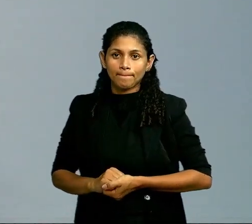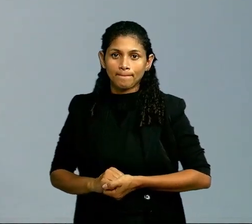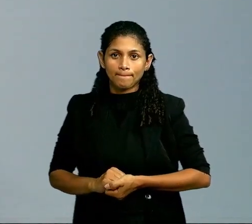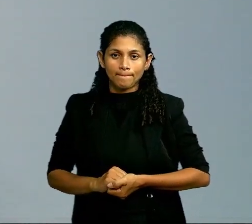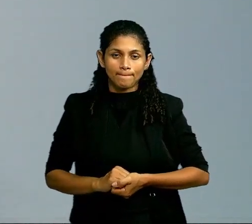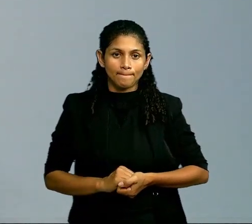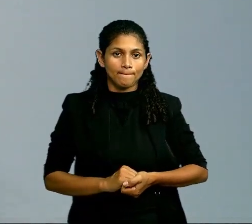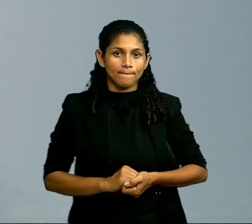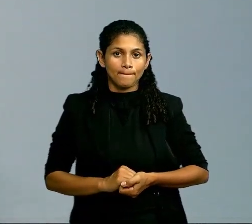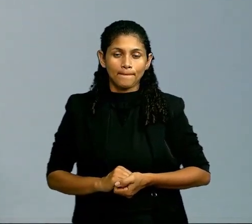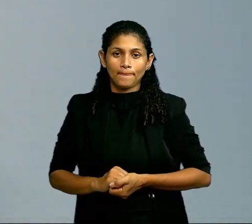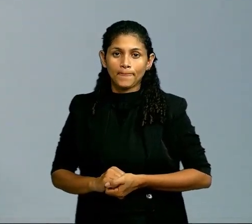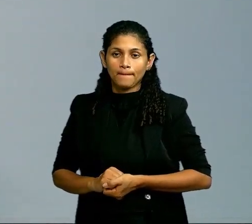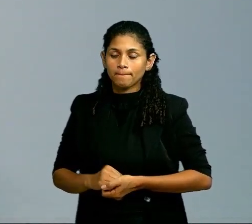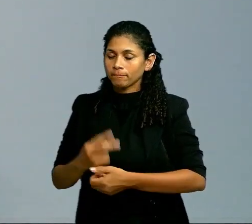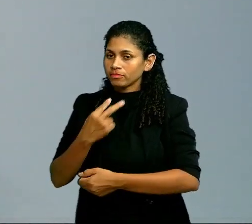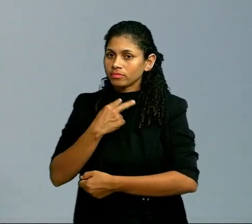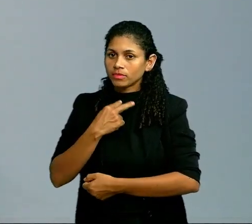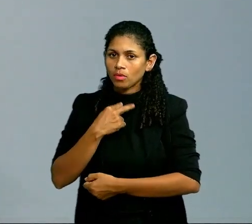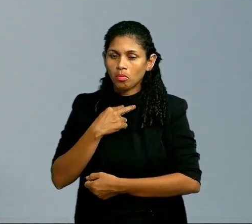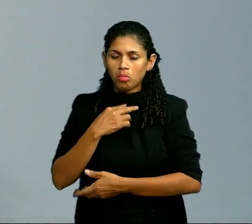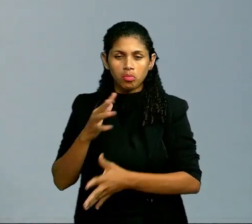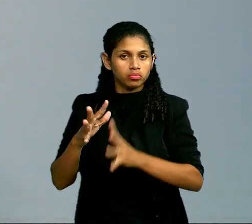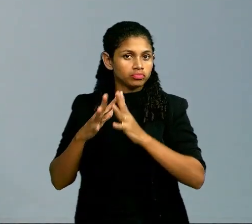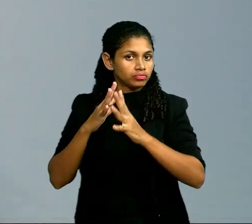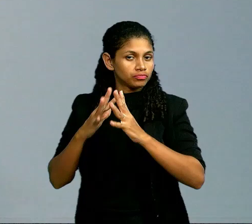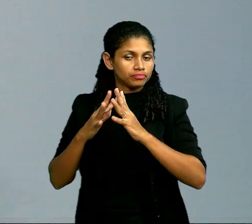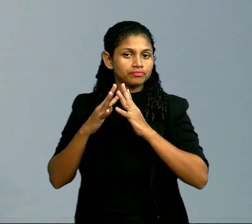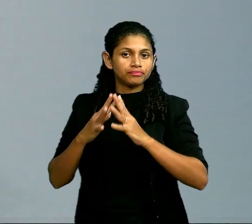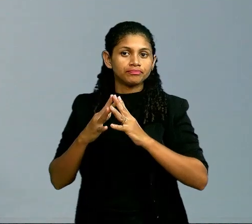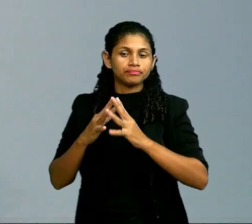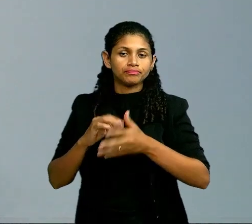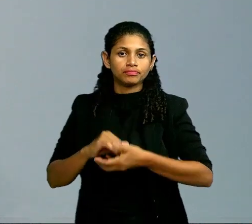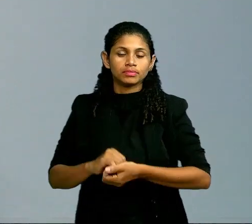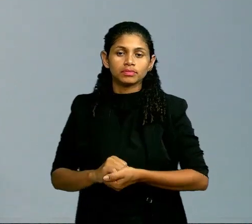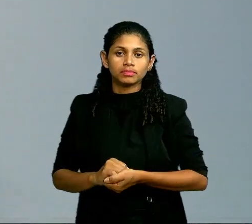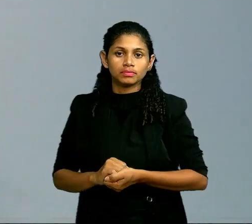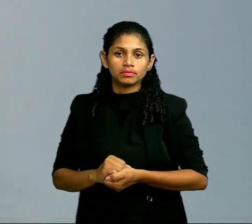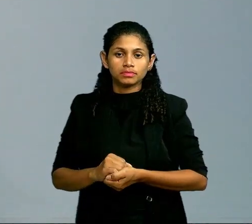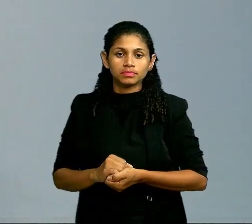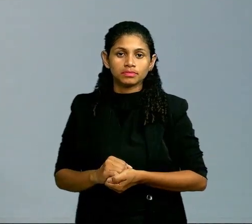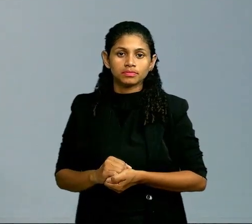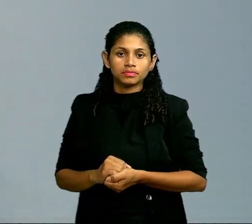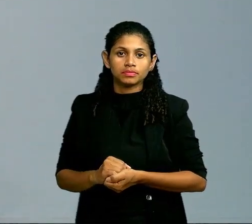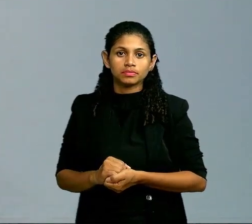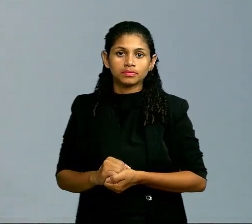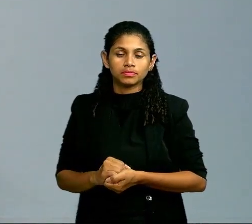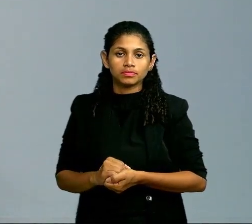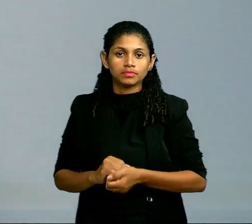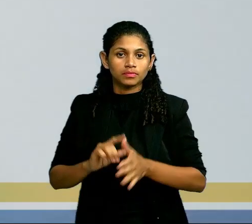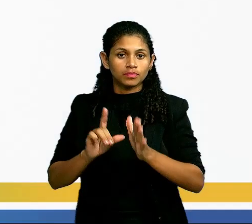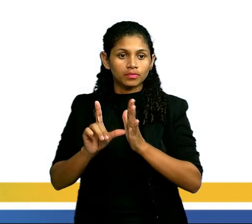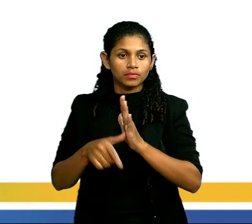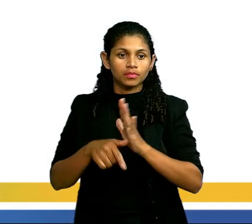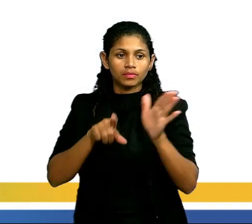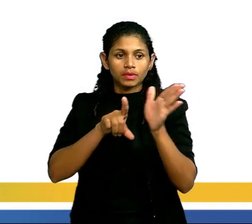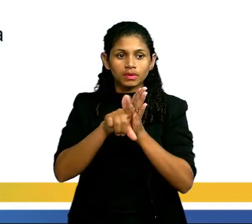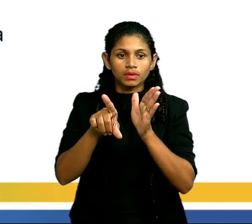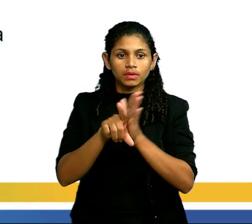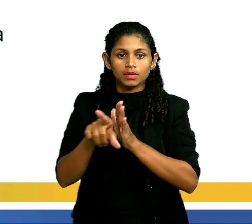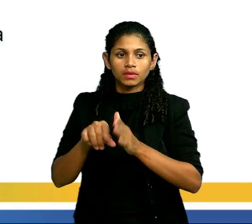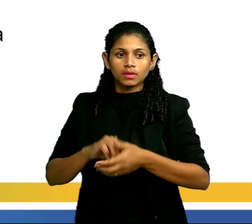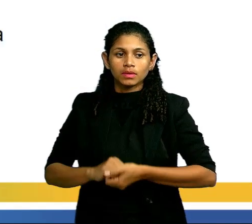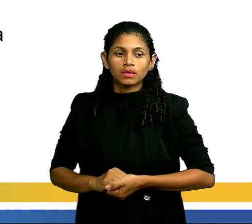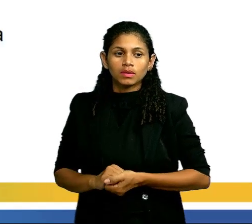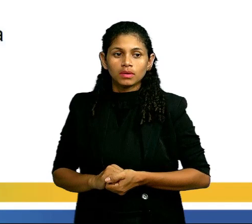4 quaternário. Então, não podemos fazer essa confusão em relação à quantidade de ligações, perfeito? Vamos à próxima questão.